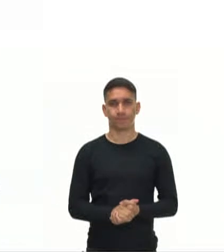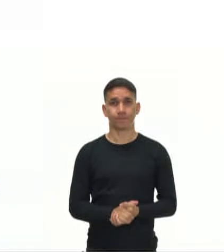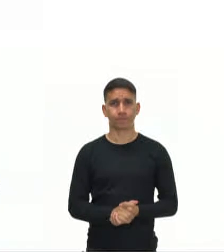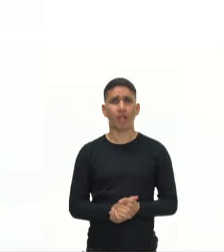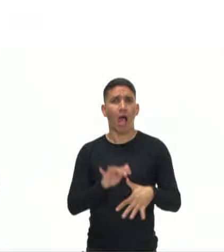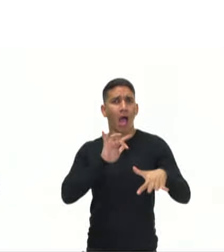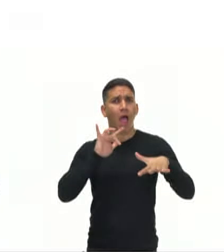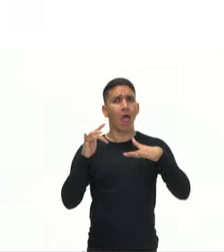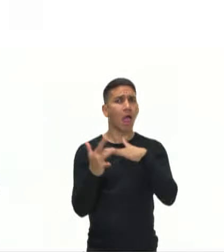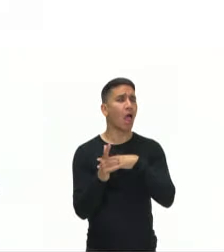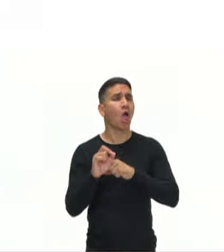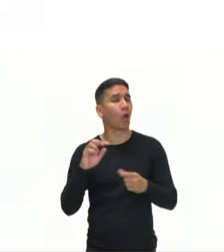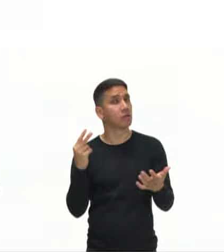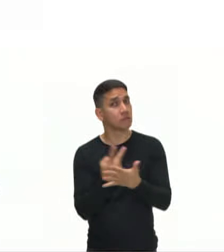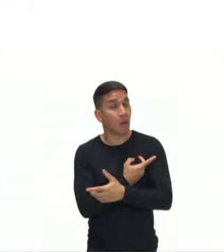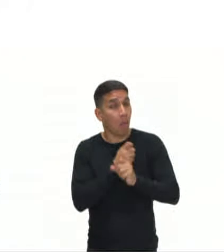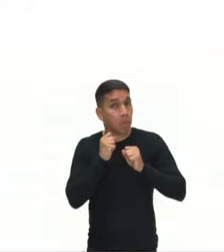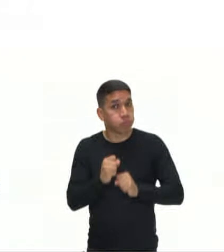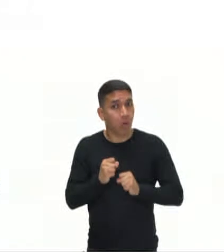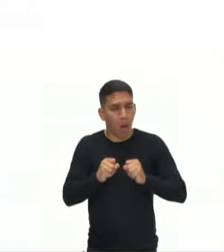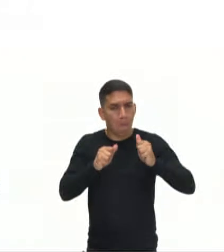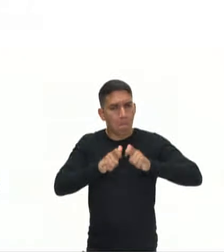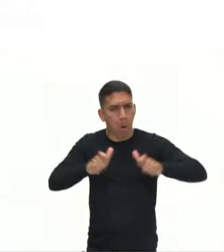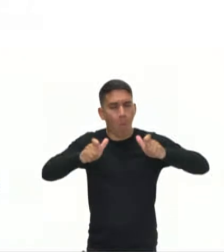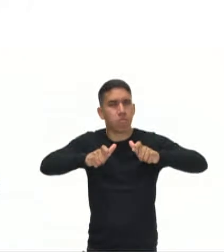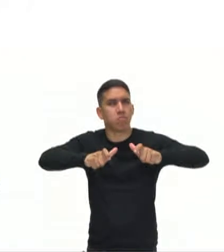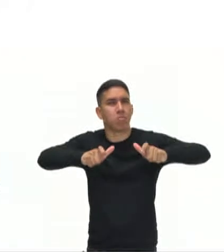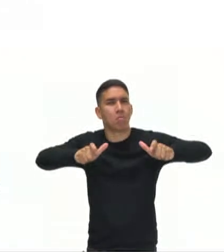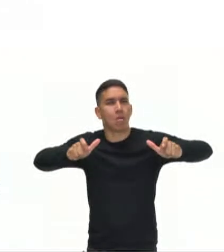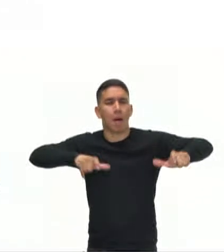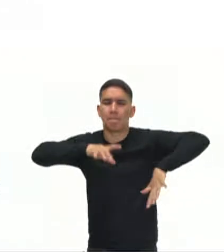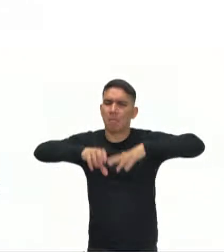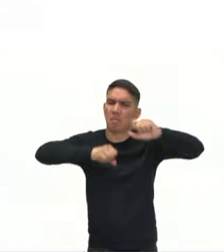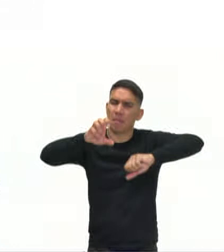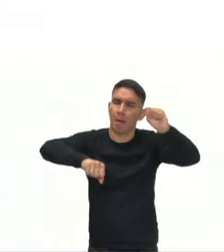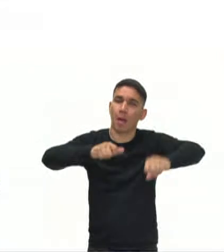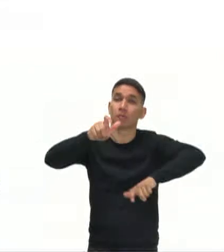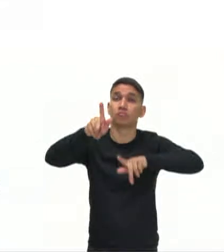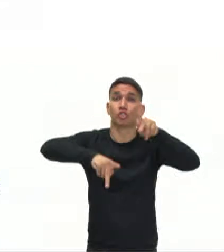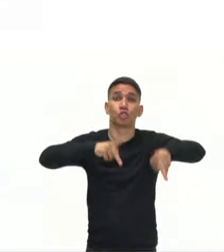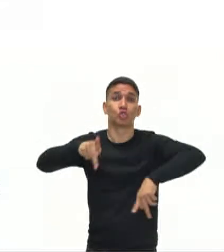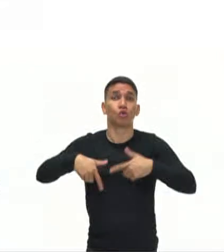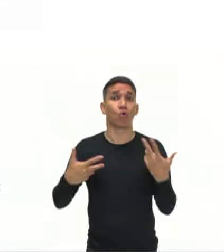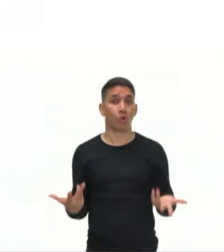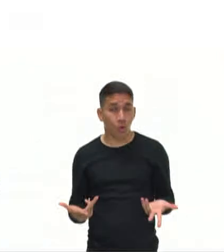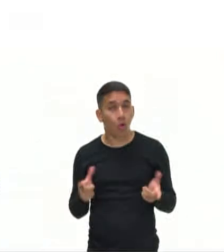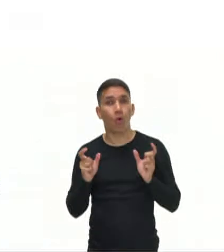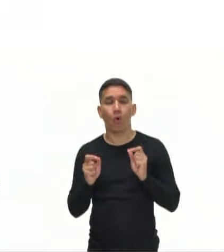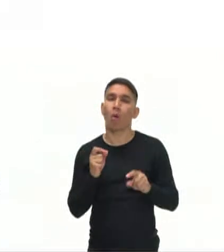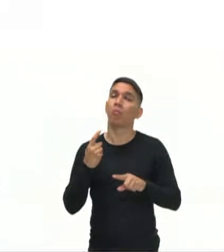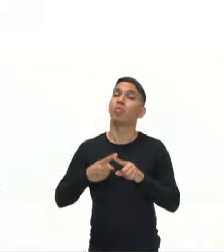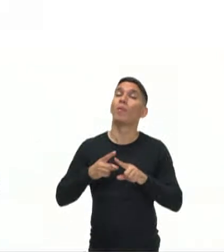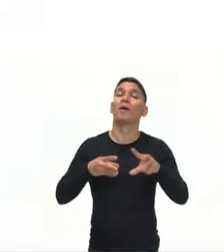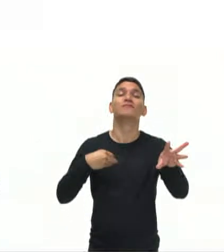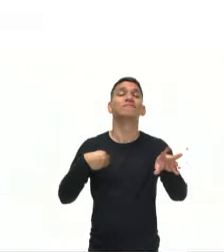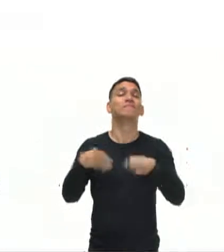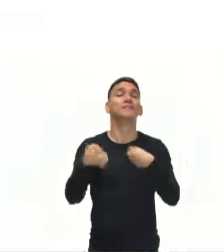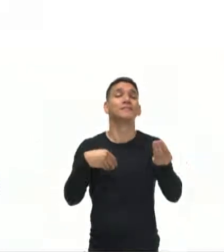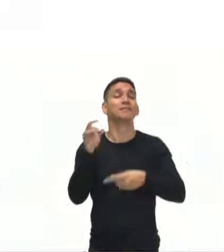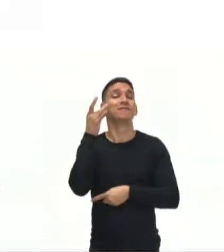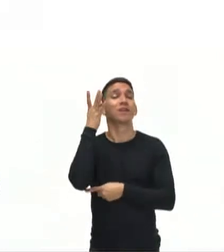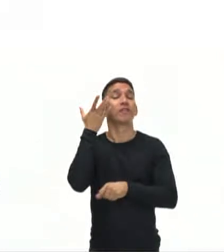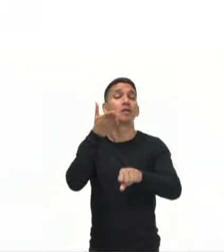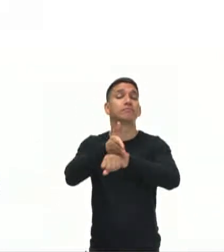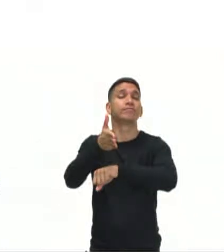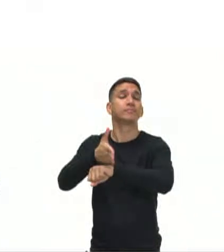redes sociais podem impulsionar o engajamento cívico devido à sua flexibilidade,